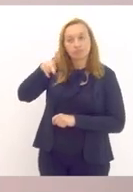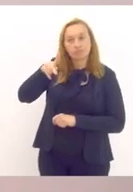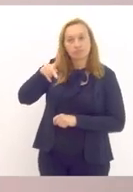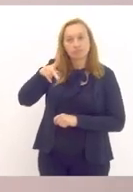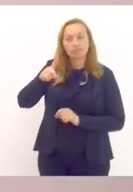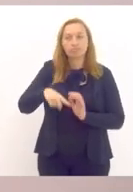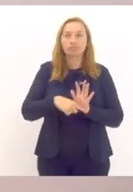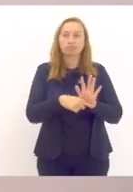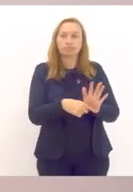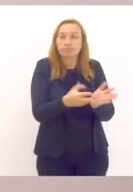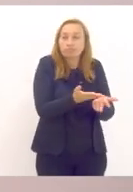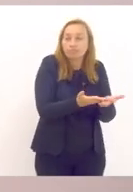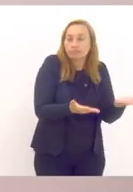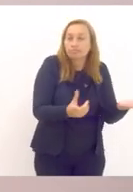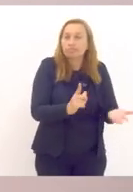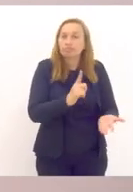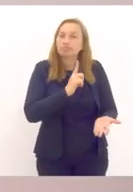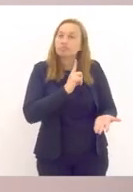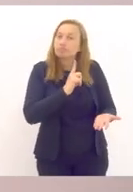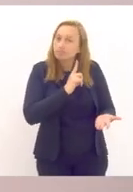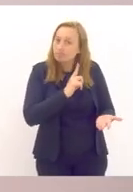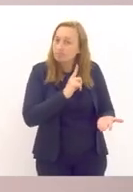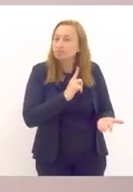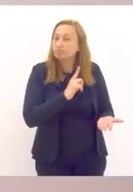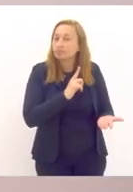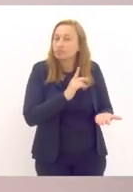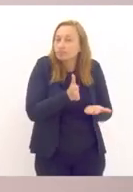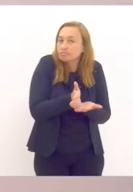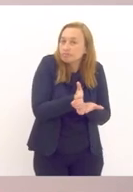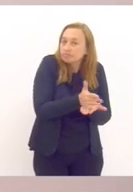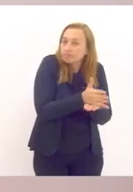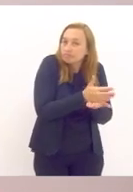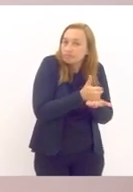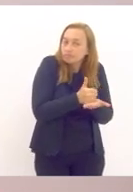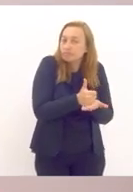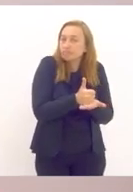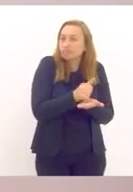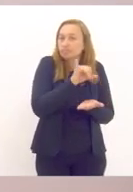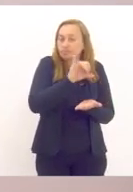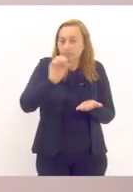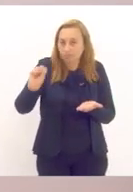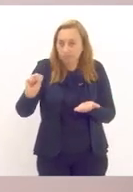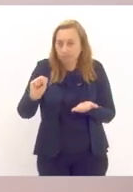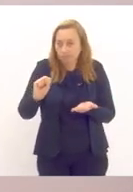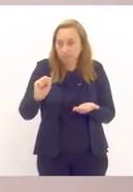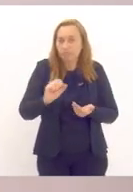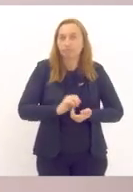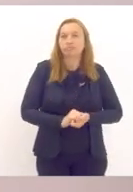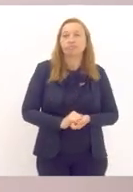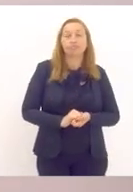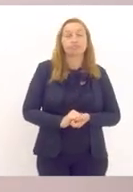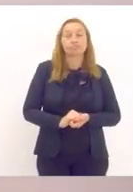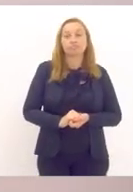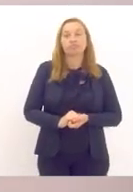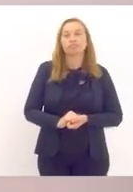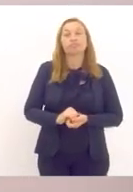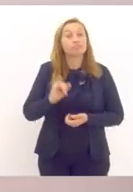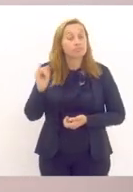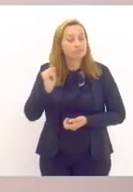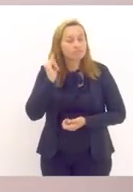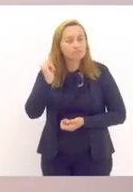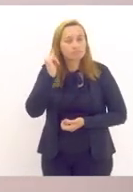perdas que nós tivemos da arrecadação de ICMS. Detalhe, é importante